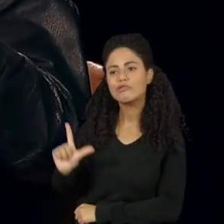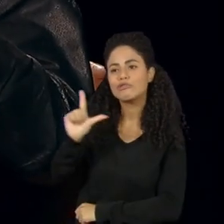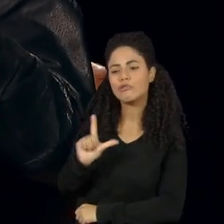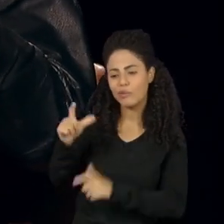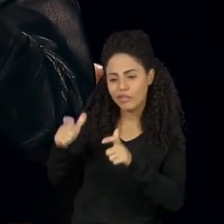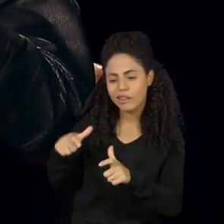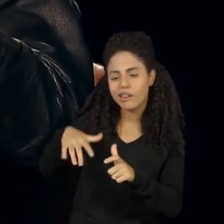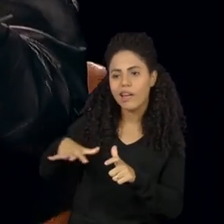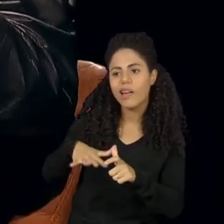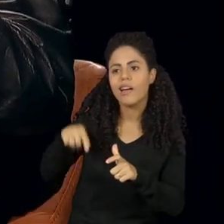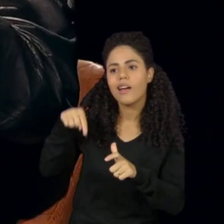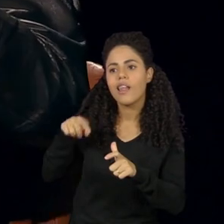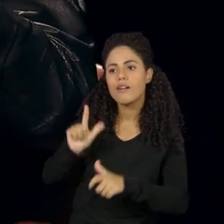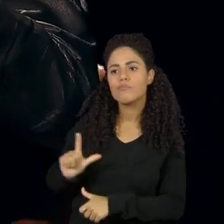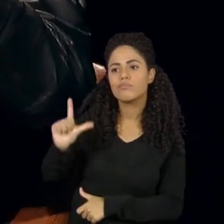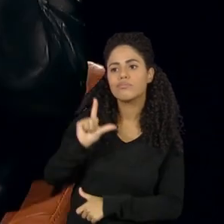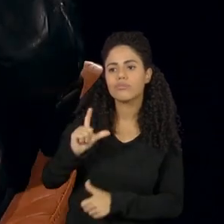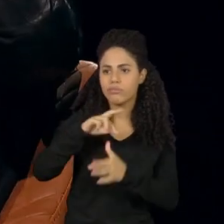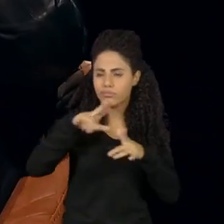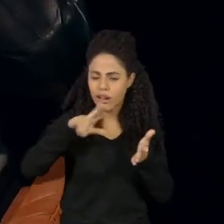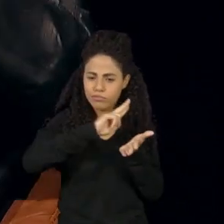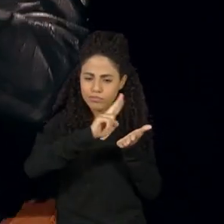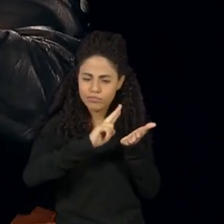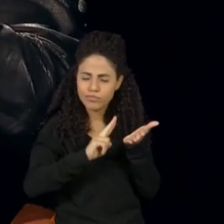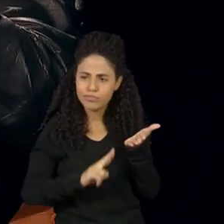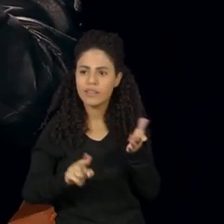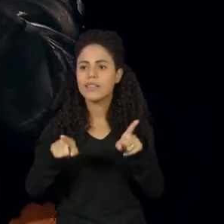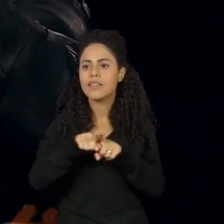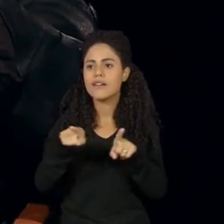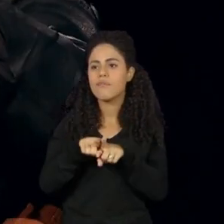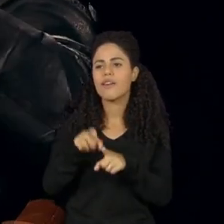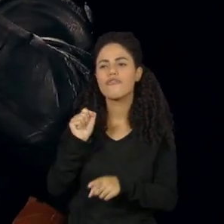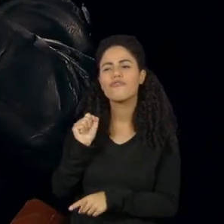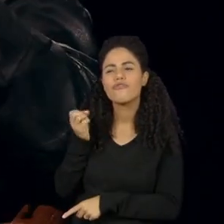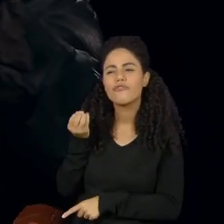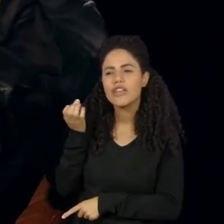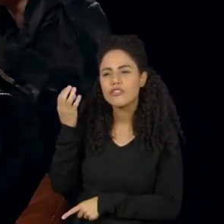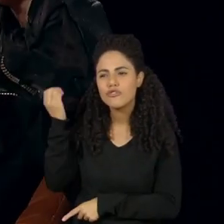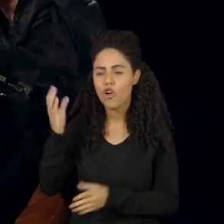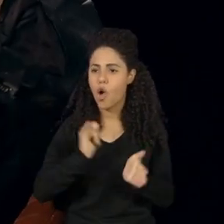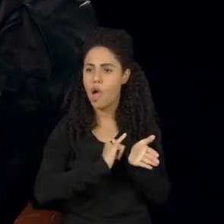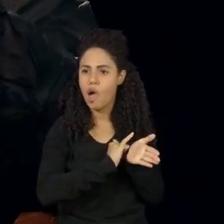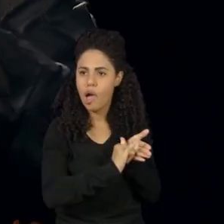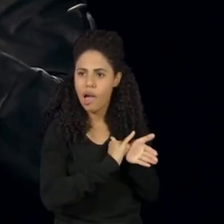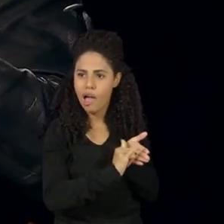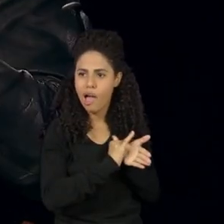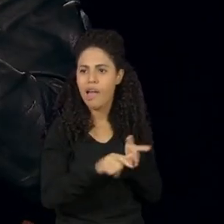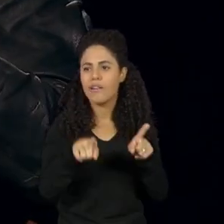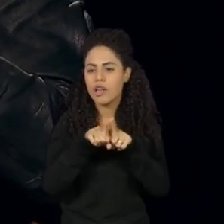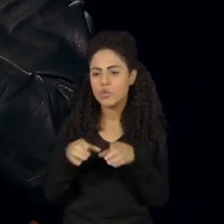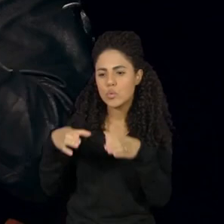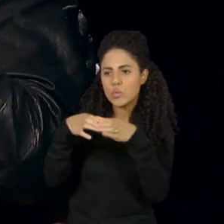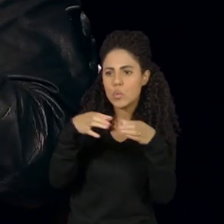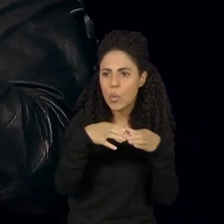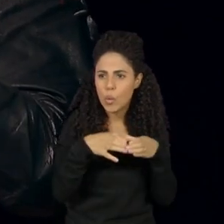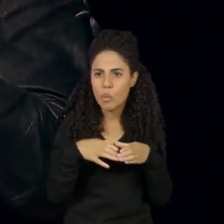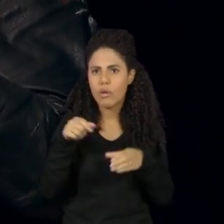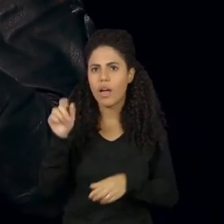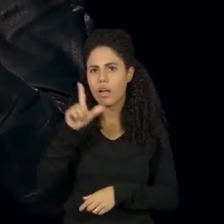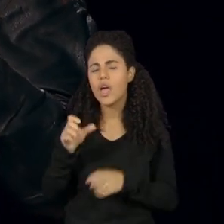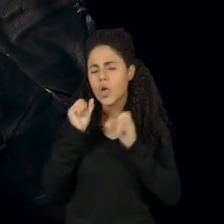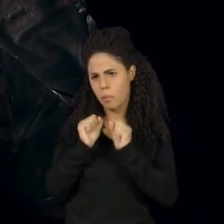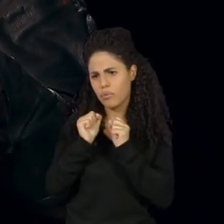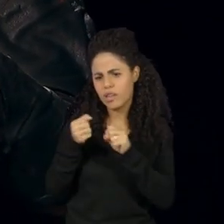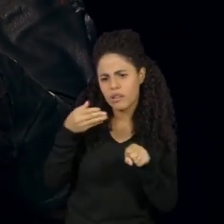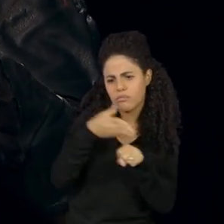o Proteu, o Danitz, o Delta que foi para Nova York, que todo mundo odeia e era castigado, grandes grupos de Londrina. E eu poderia ter entrado em